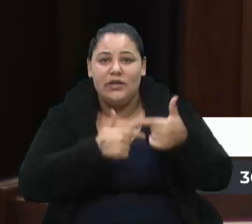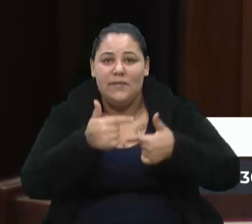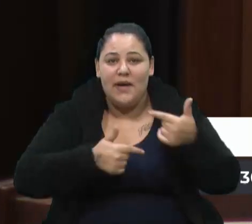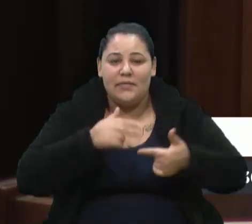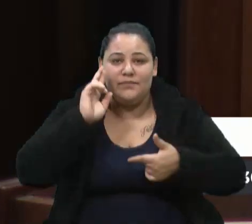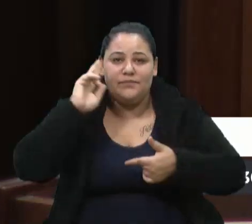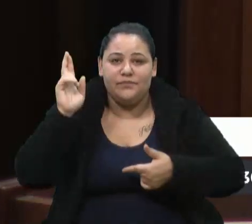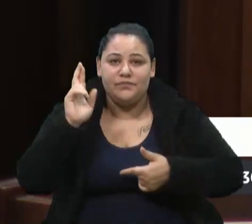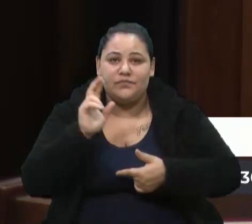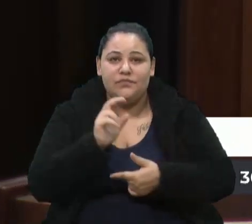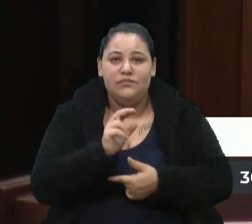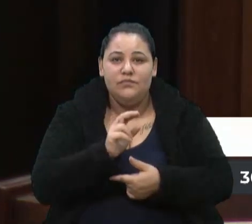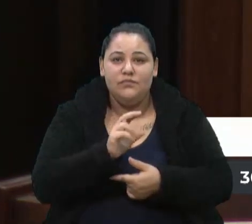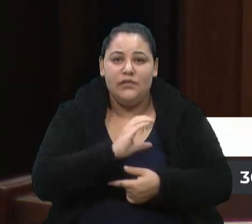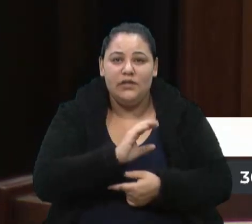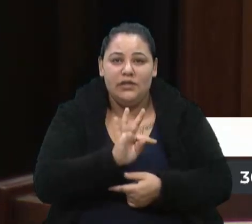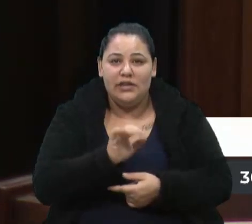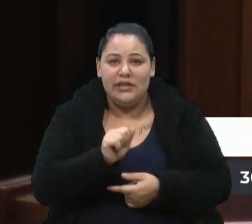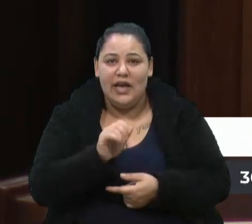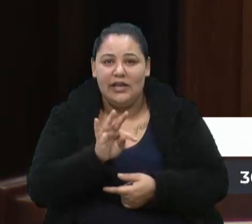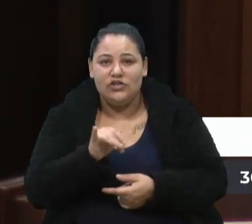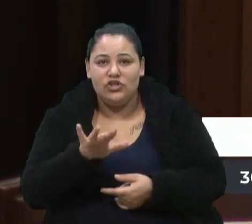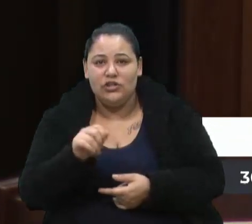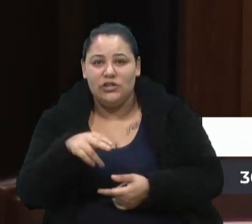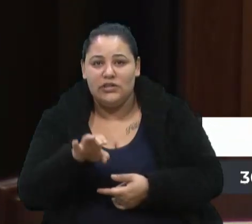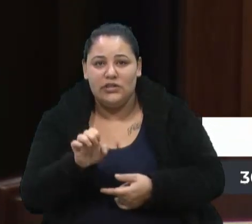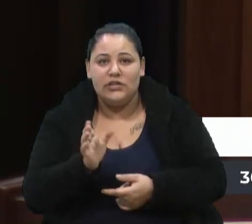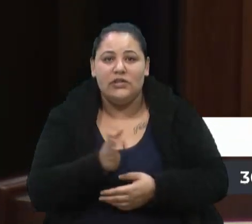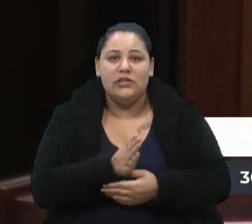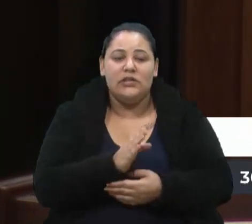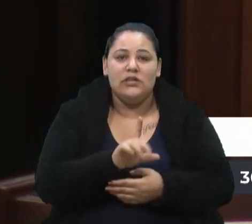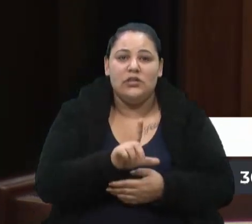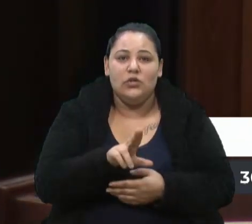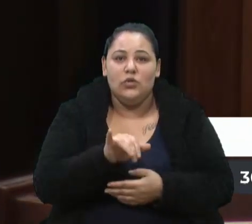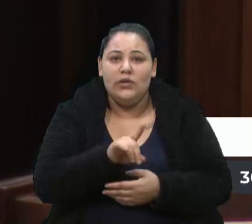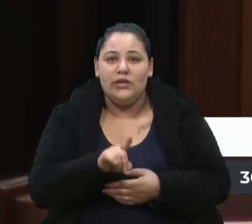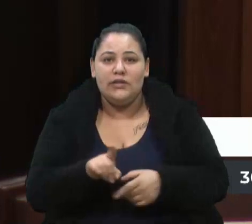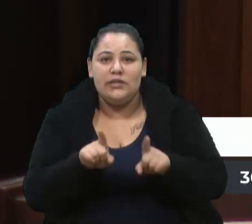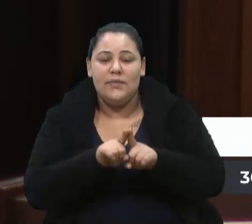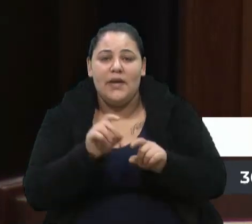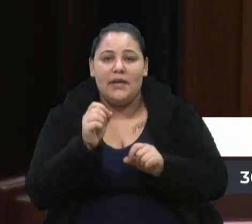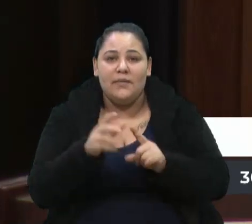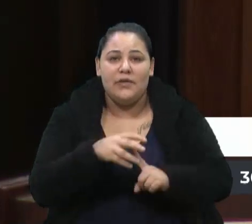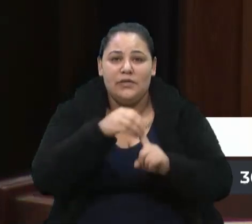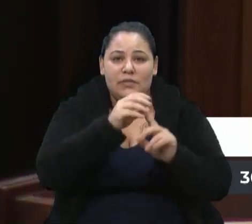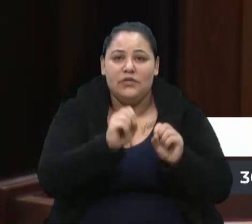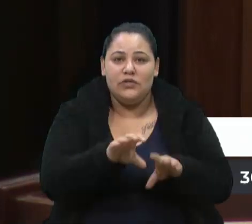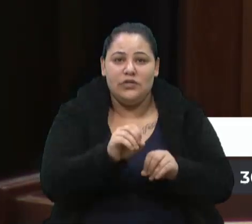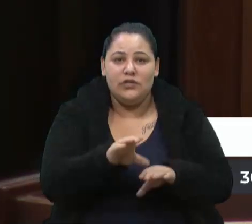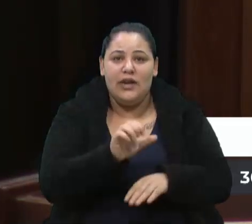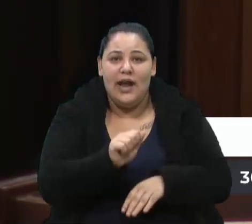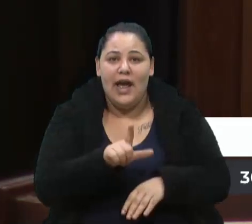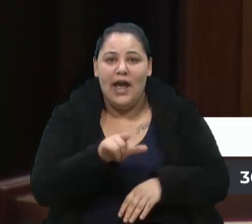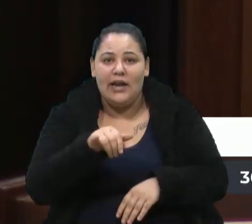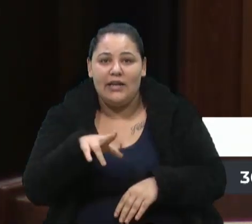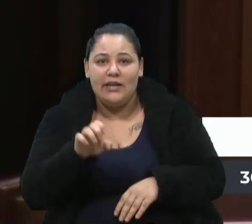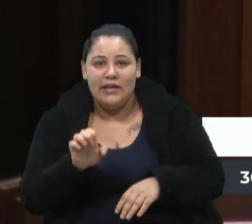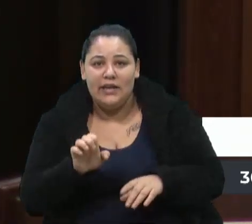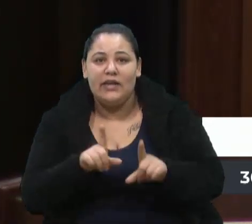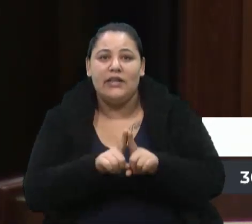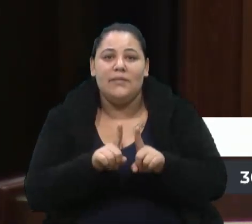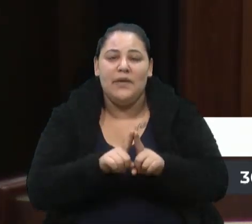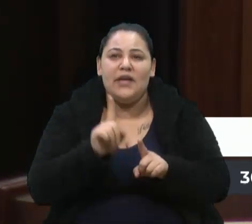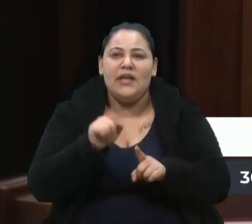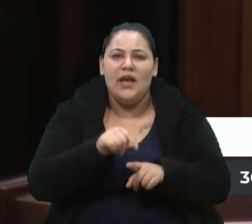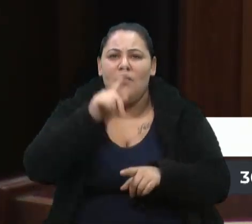dos articuladores Tatiana Carvalho e Luís Eduardo Zanetti e principalmente também da educadora Aline e Martins que é